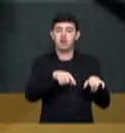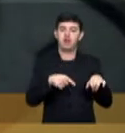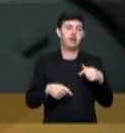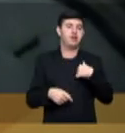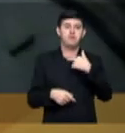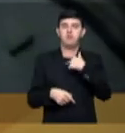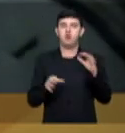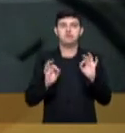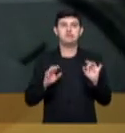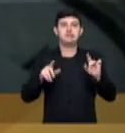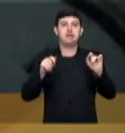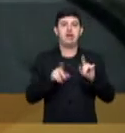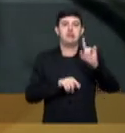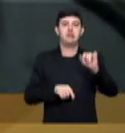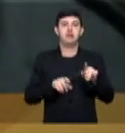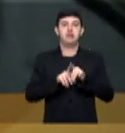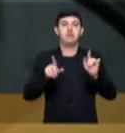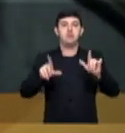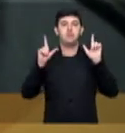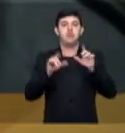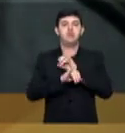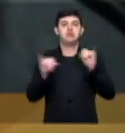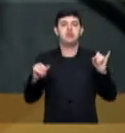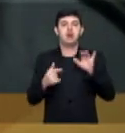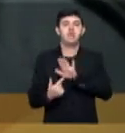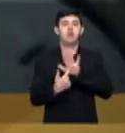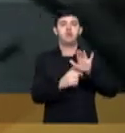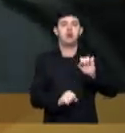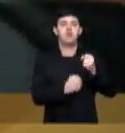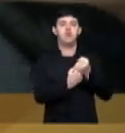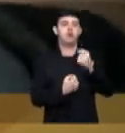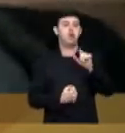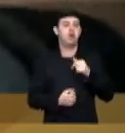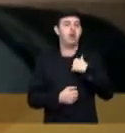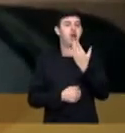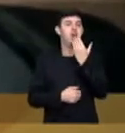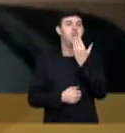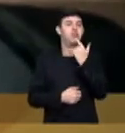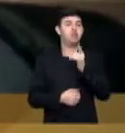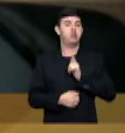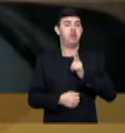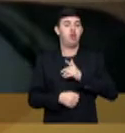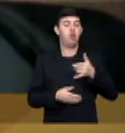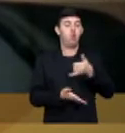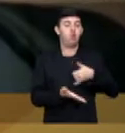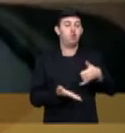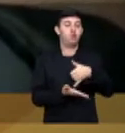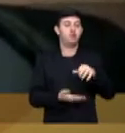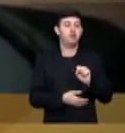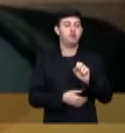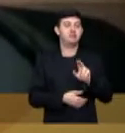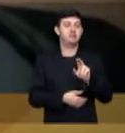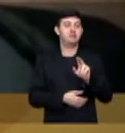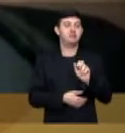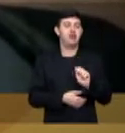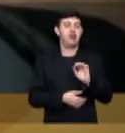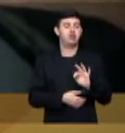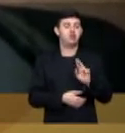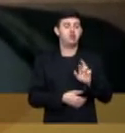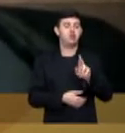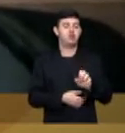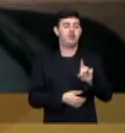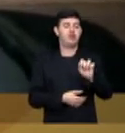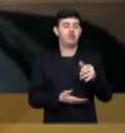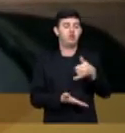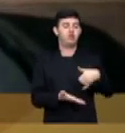publicidade de alimentos ricos em gorduras saturadas, gorduras trans,